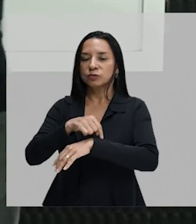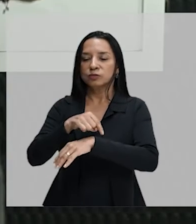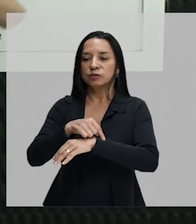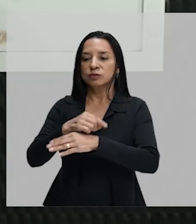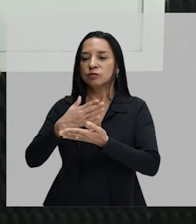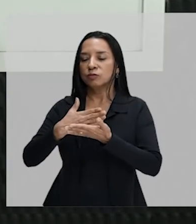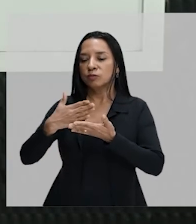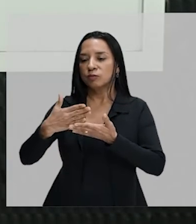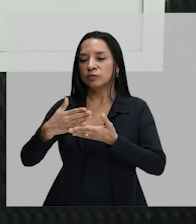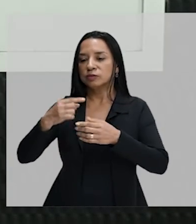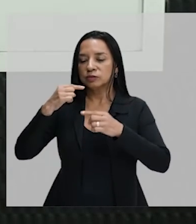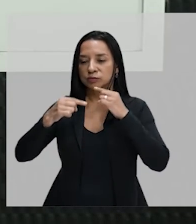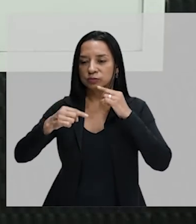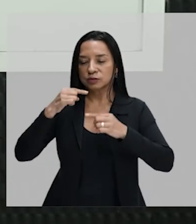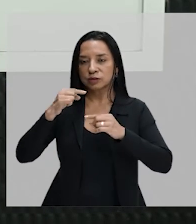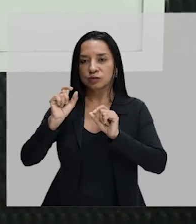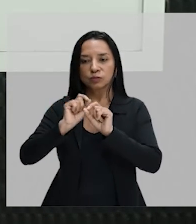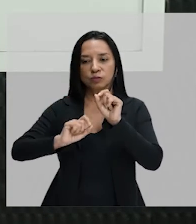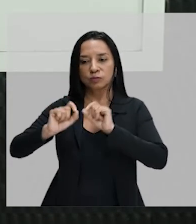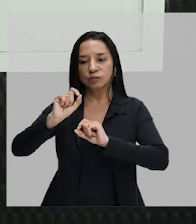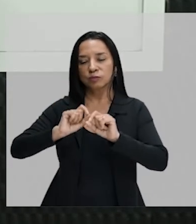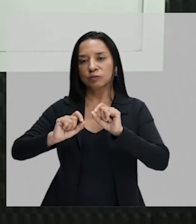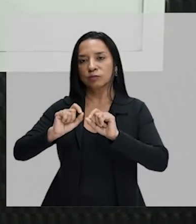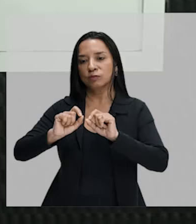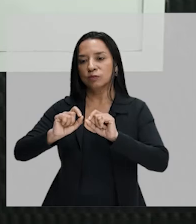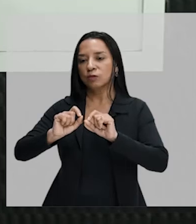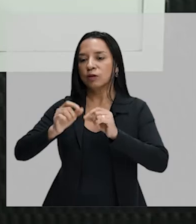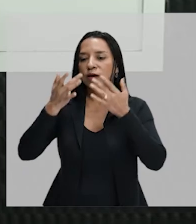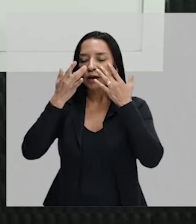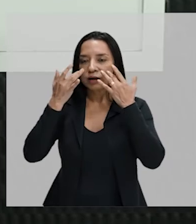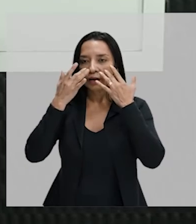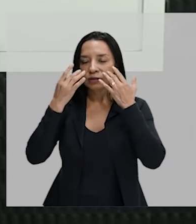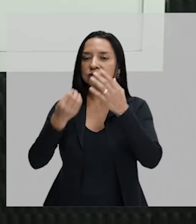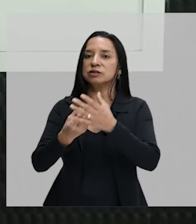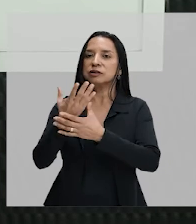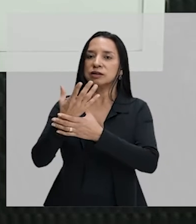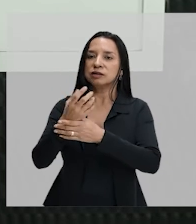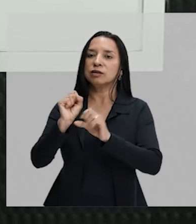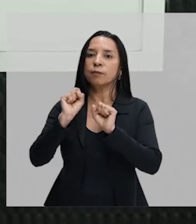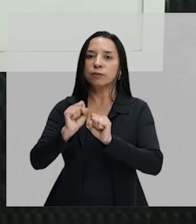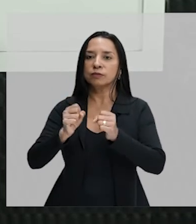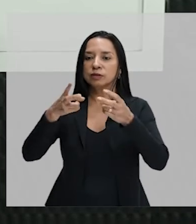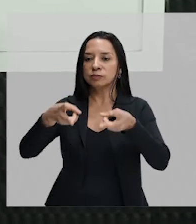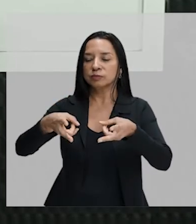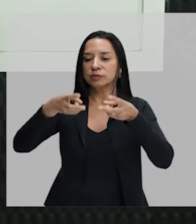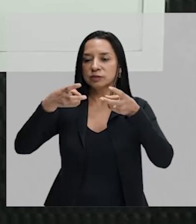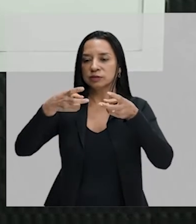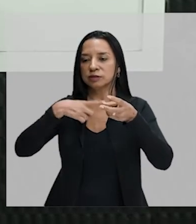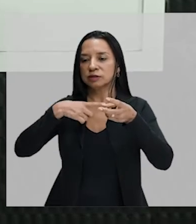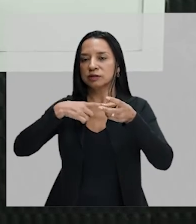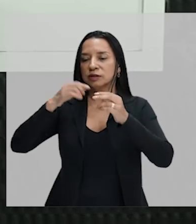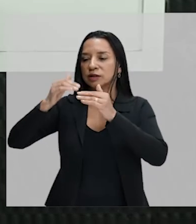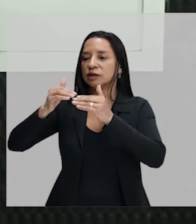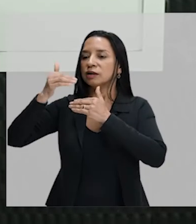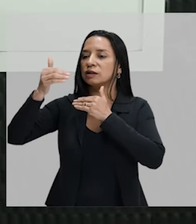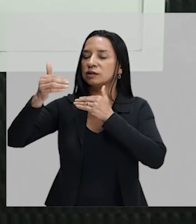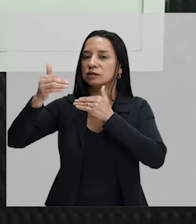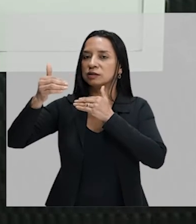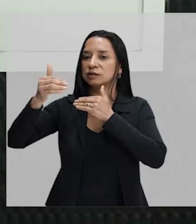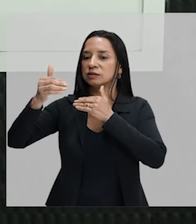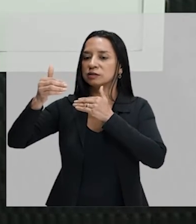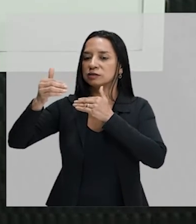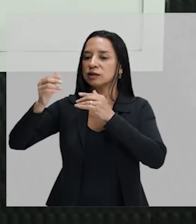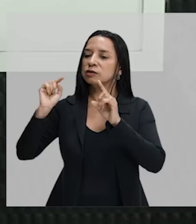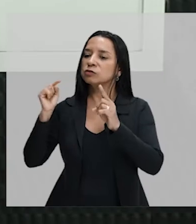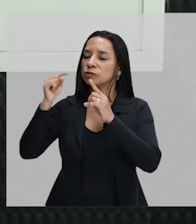com a obra de arte que é criada, nós podemos perceber que está para além da intenção do próprio